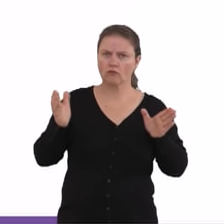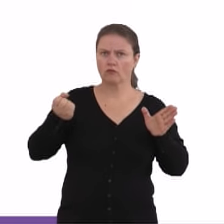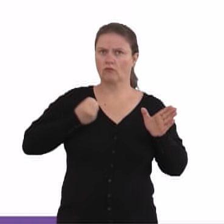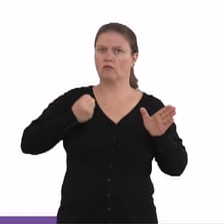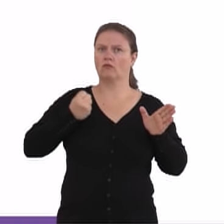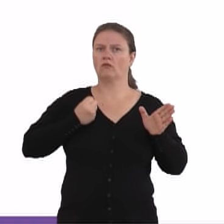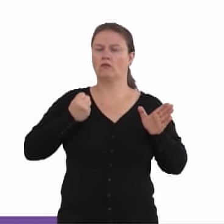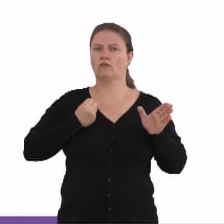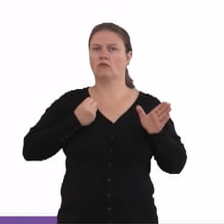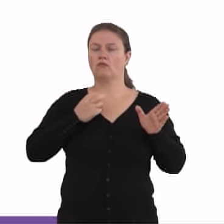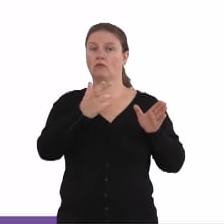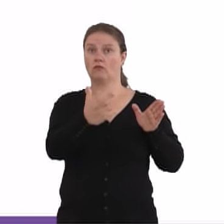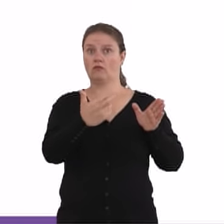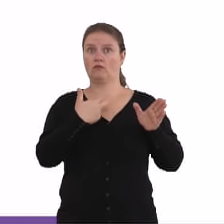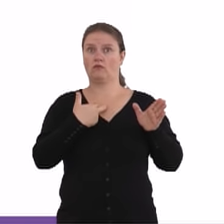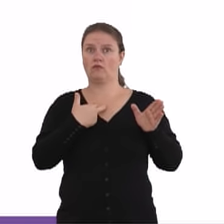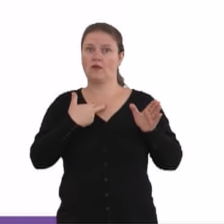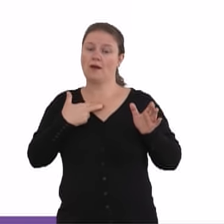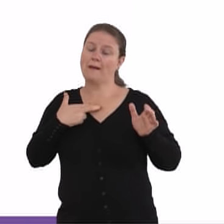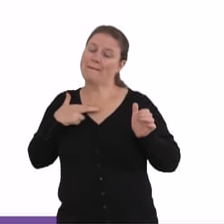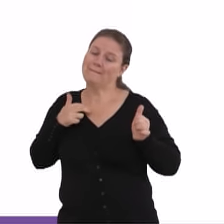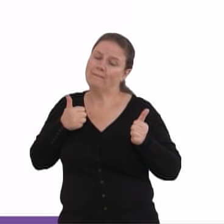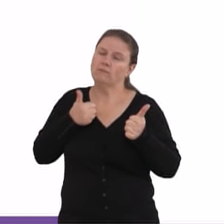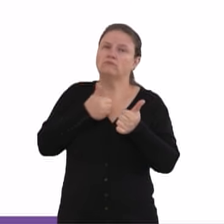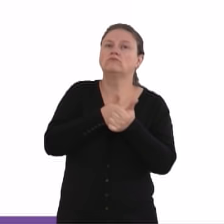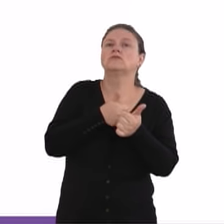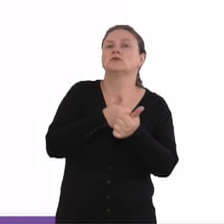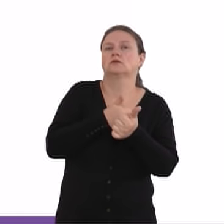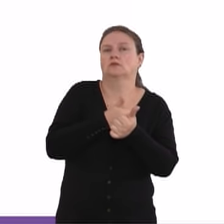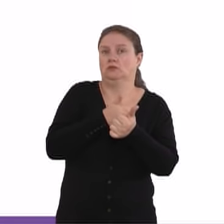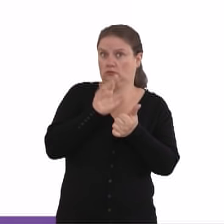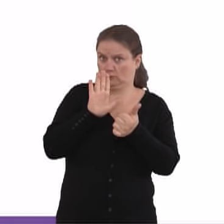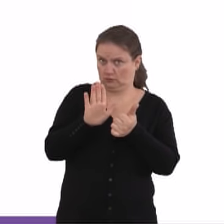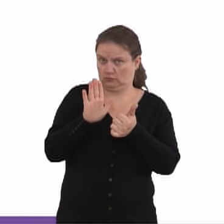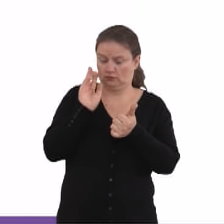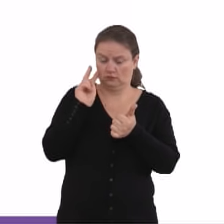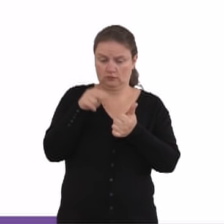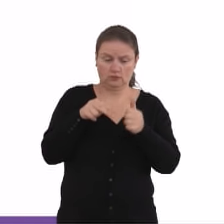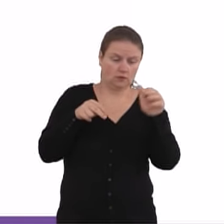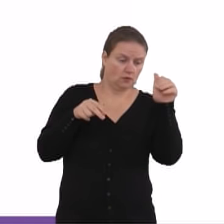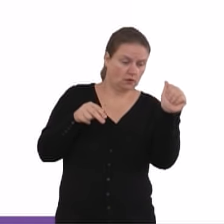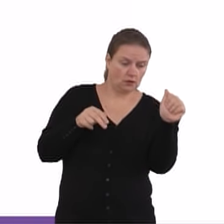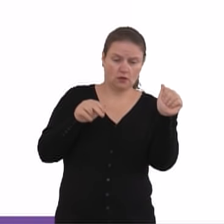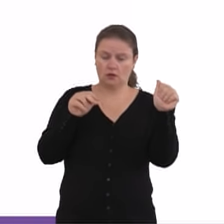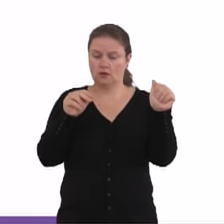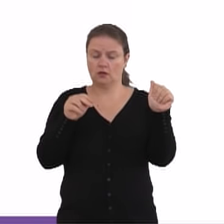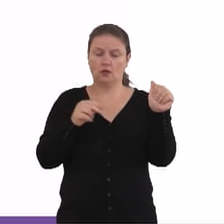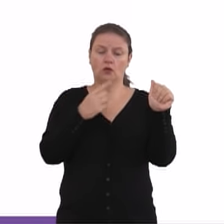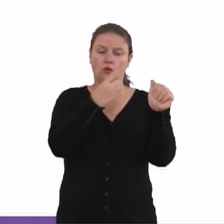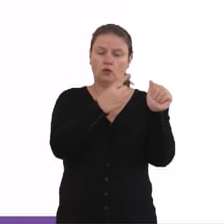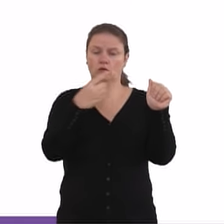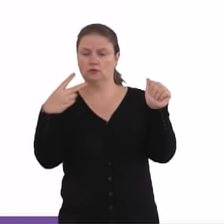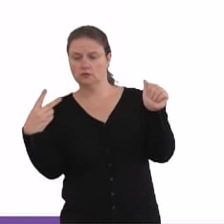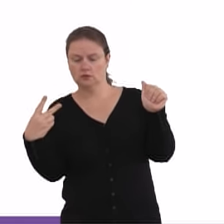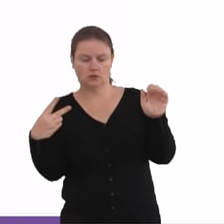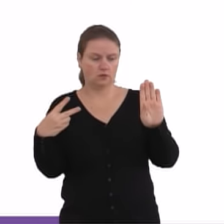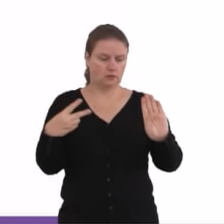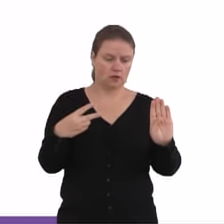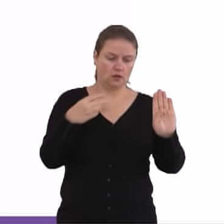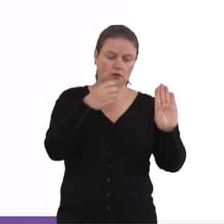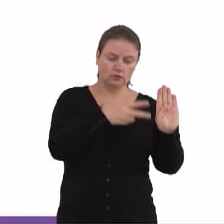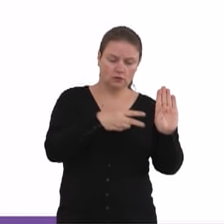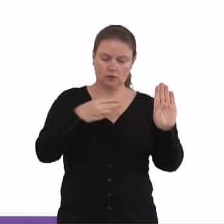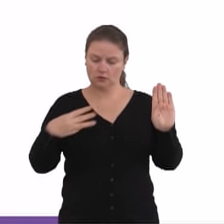vai ser uma resposta aproximada, tá? Letra A entre 1 e 2, letra B entre 2 e